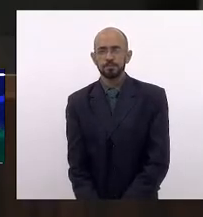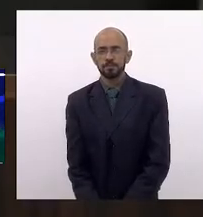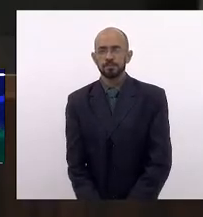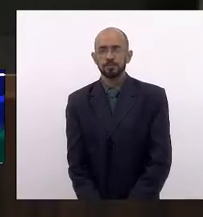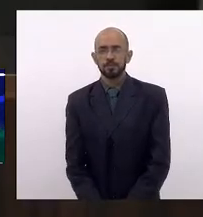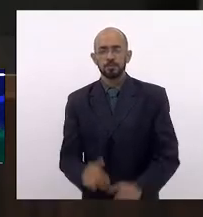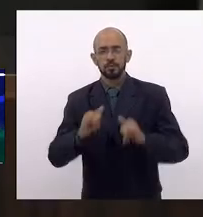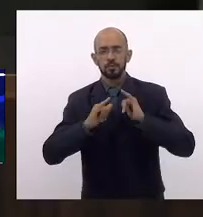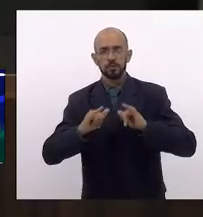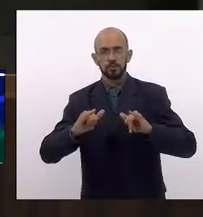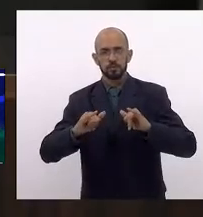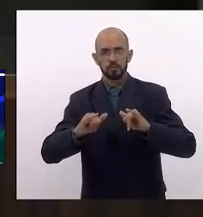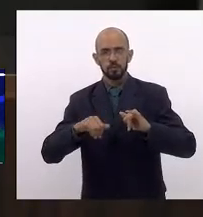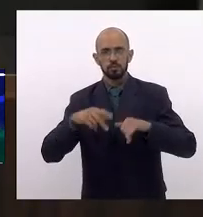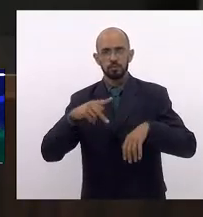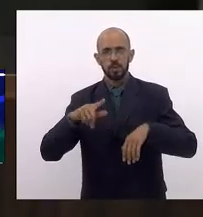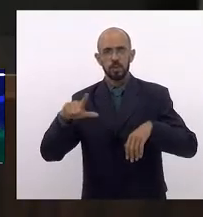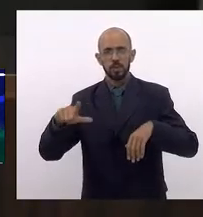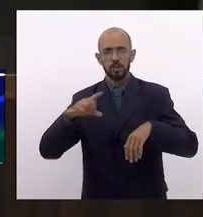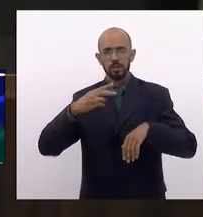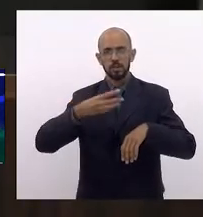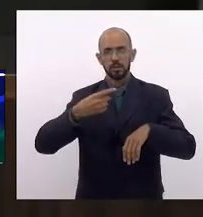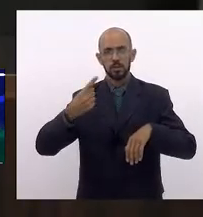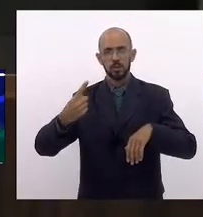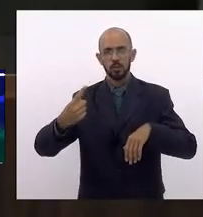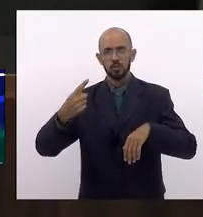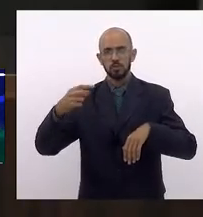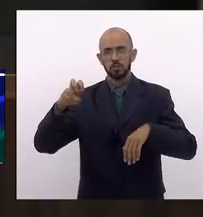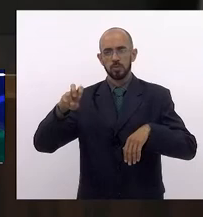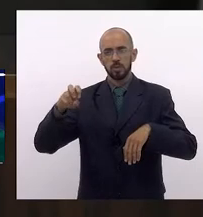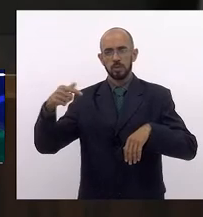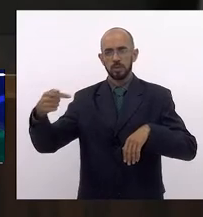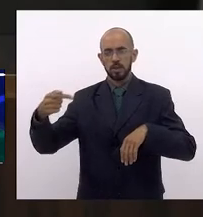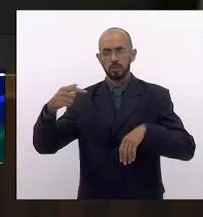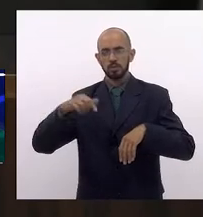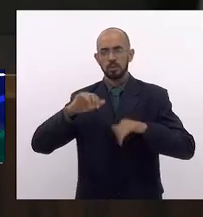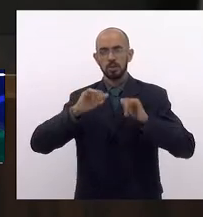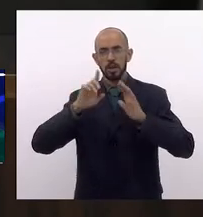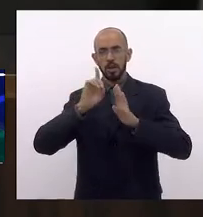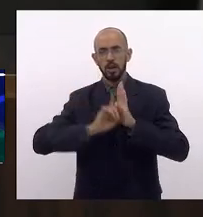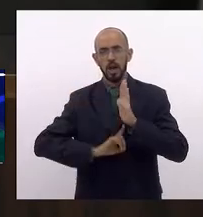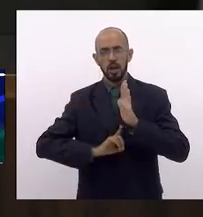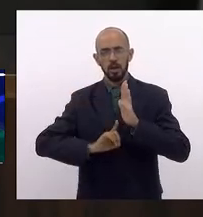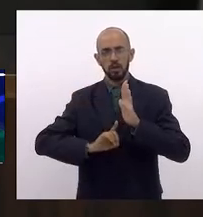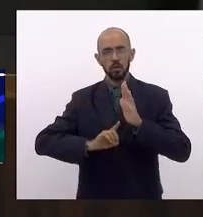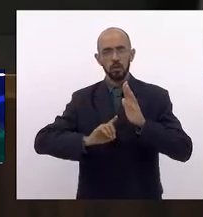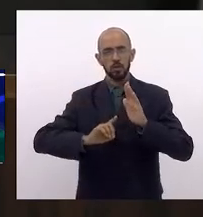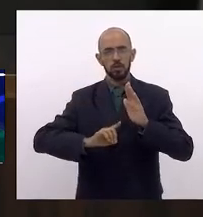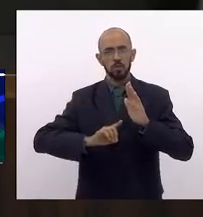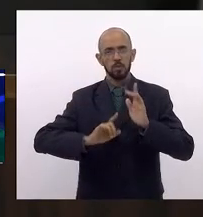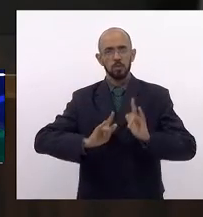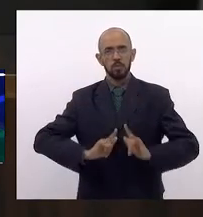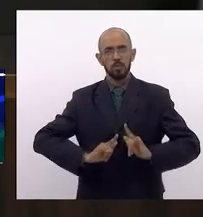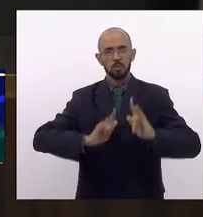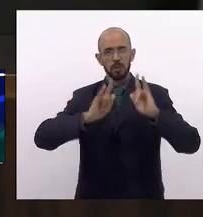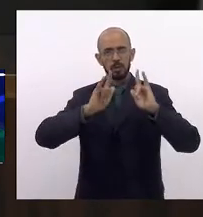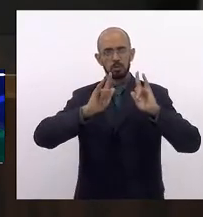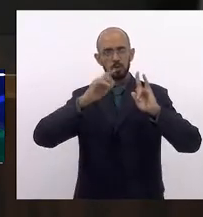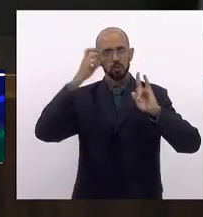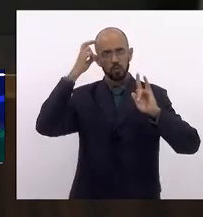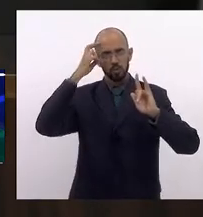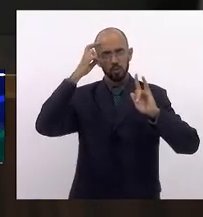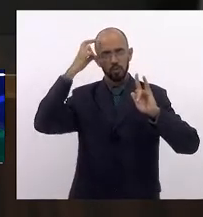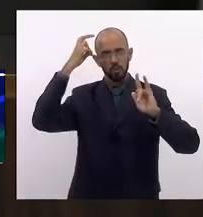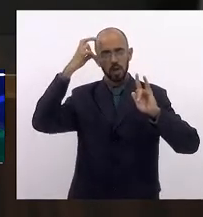o anuncio projeto de lei 3157 2014 de Pedro de Martins que declarada como patrimônio cultural e